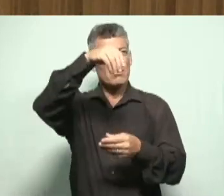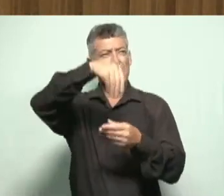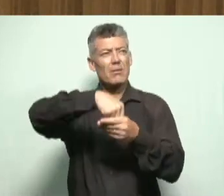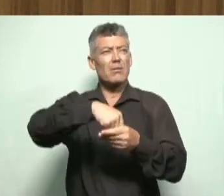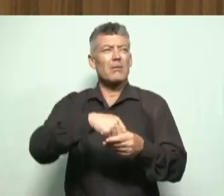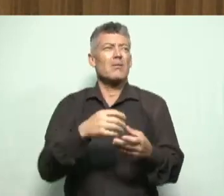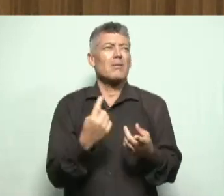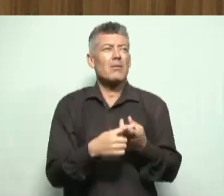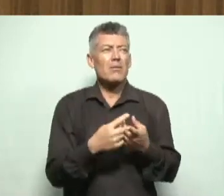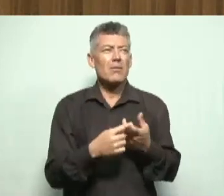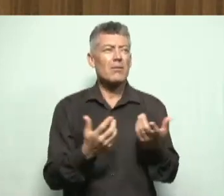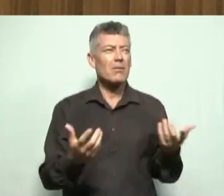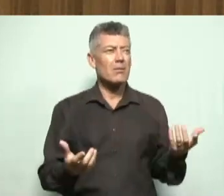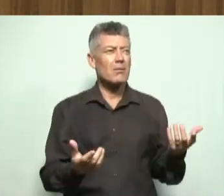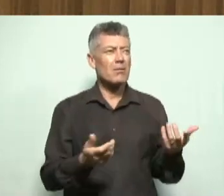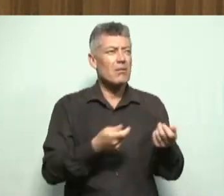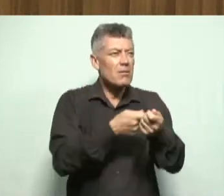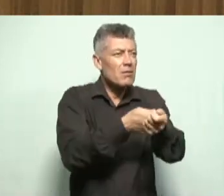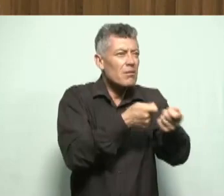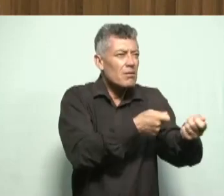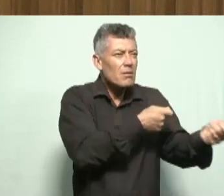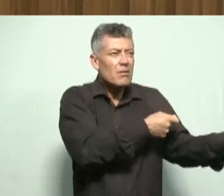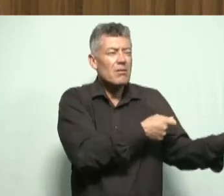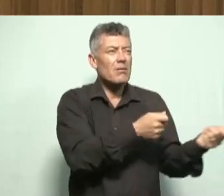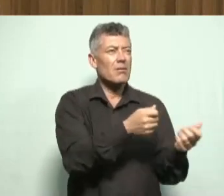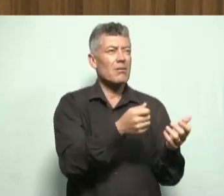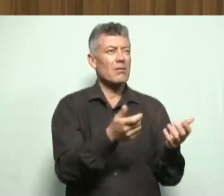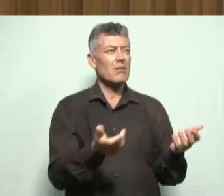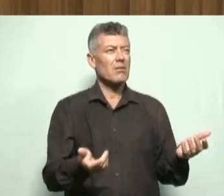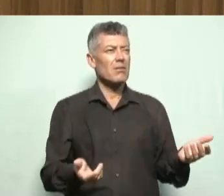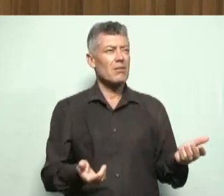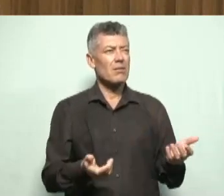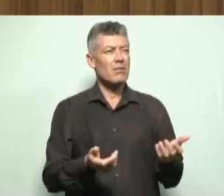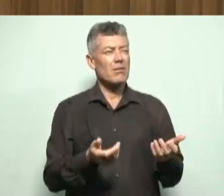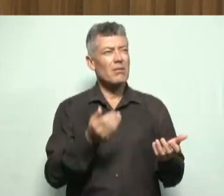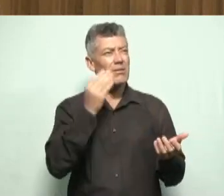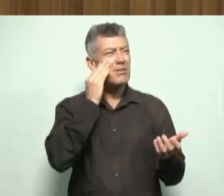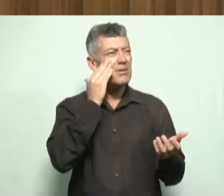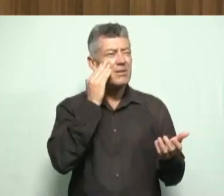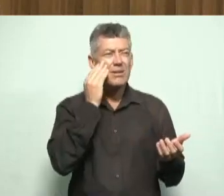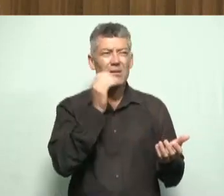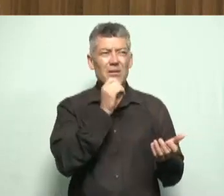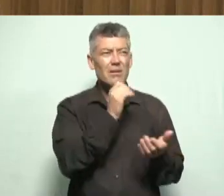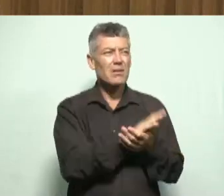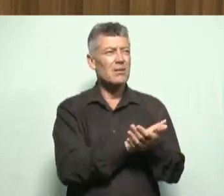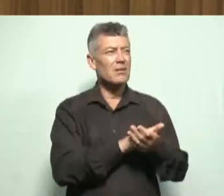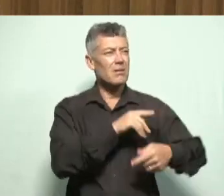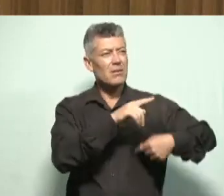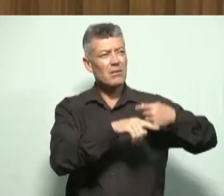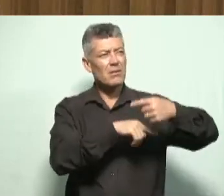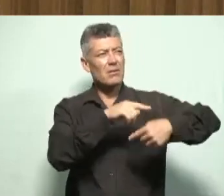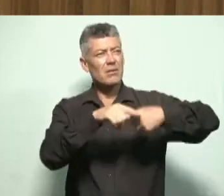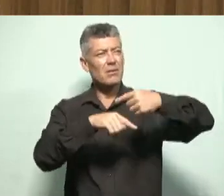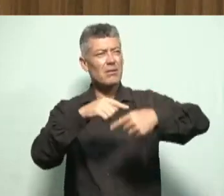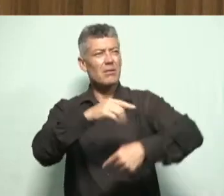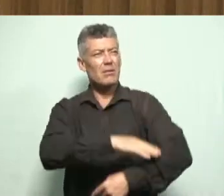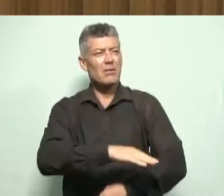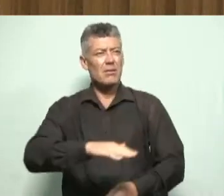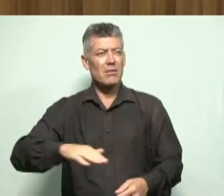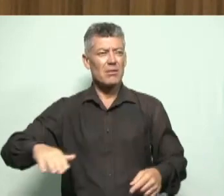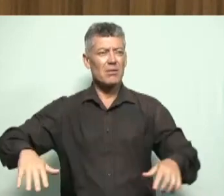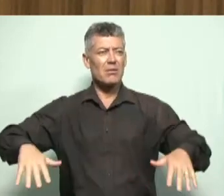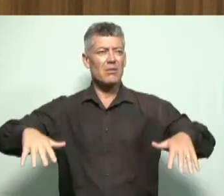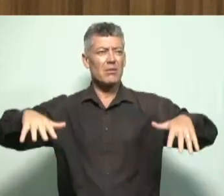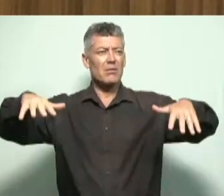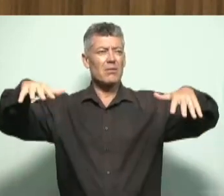que essa questão de querer esfregar na cara do outro? E nós temos que entender que nós temos uma geração enorme de crianças e